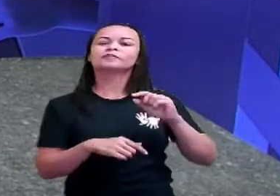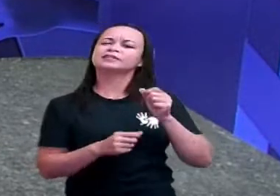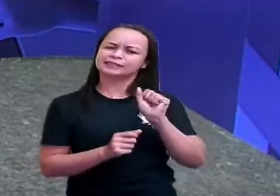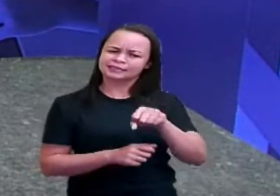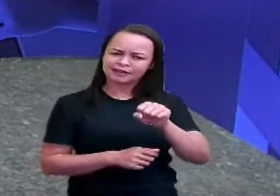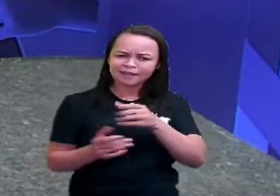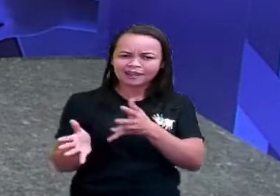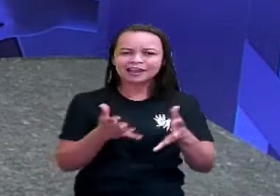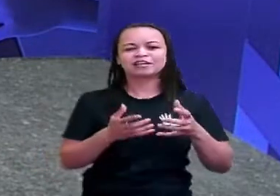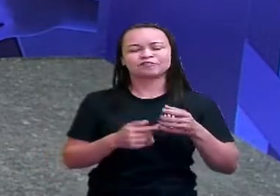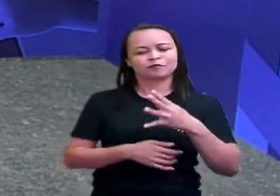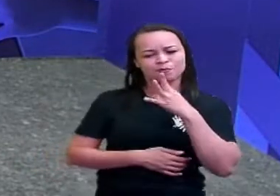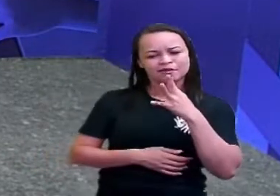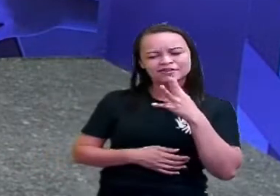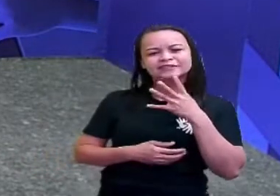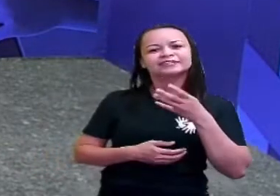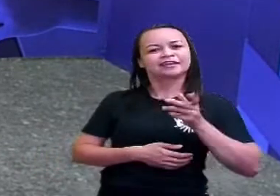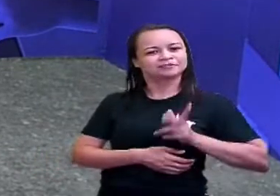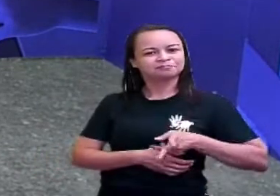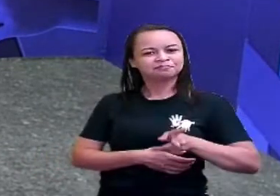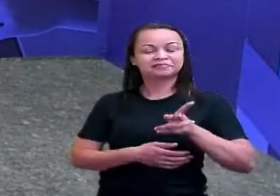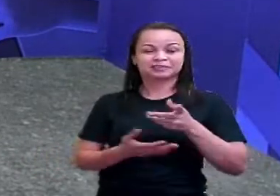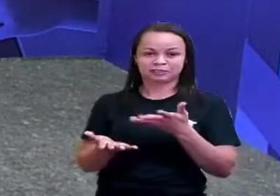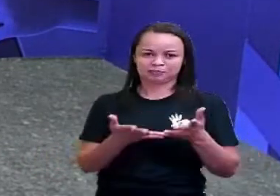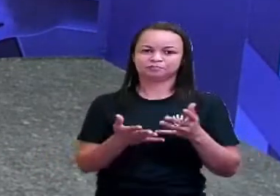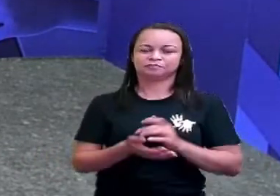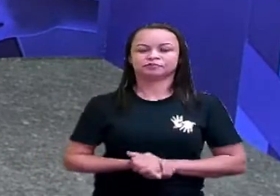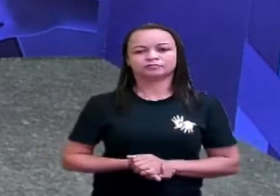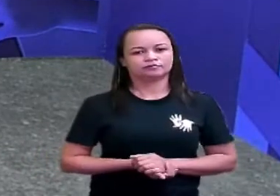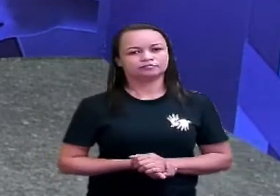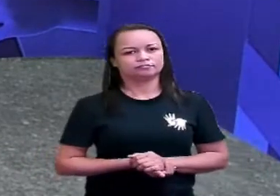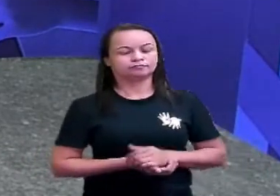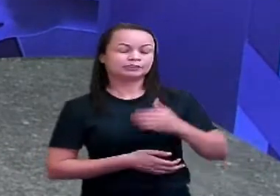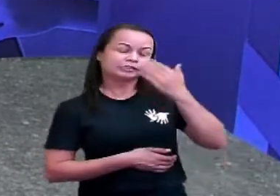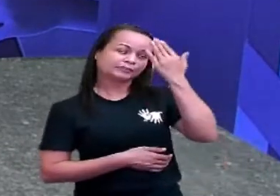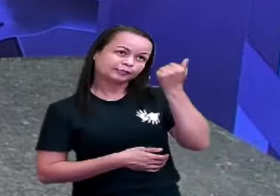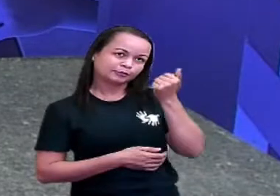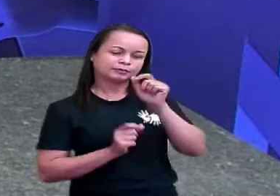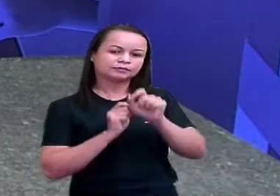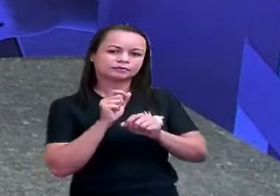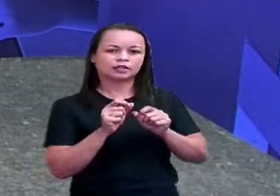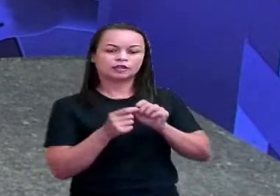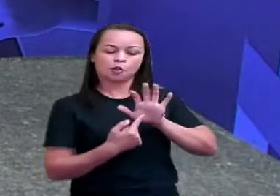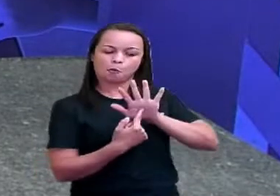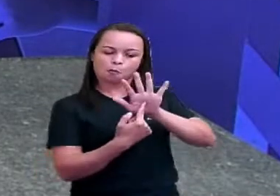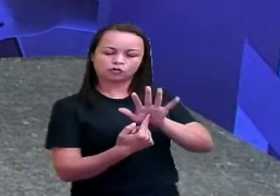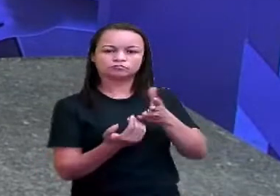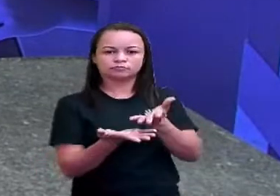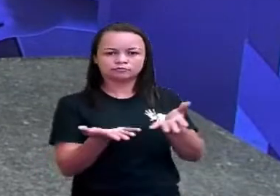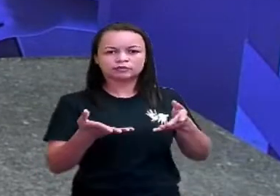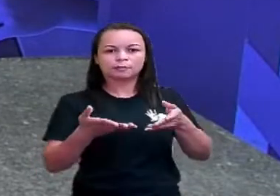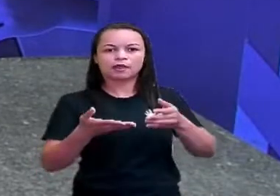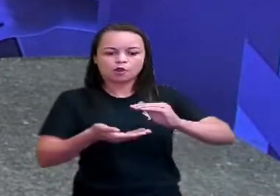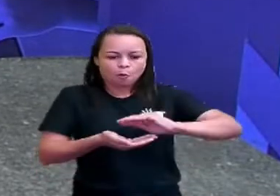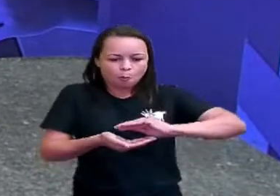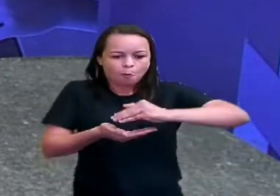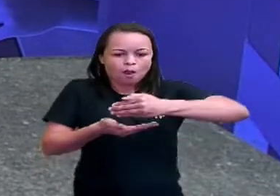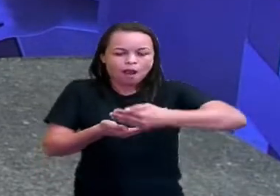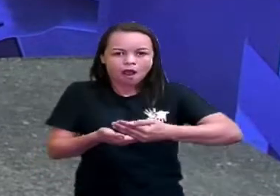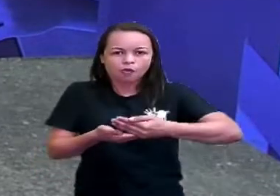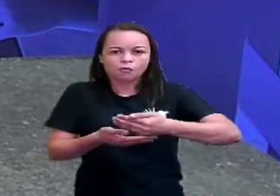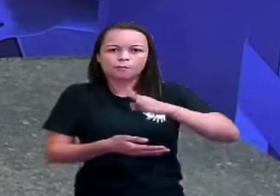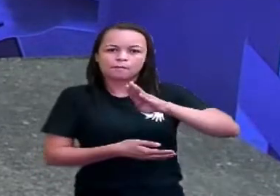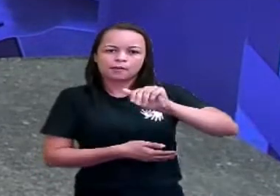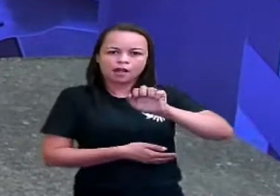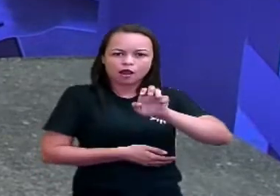nos ver bastante. Sabe, Lilinha e Eurico, eu trouxe também o baú. Pois é, o